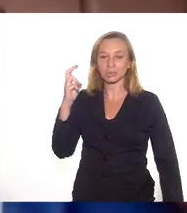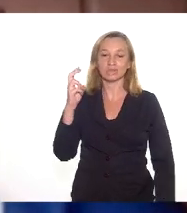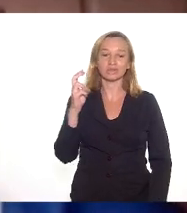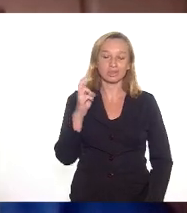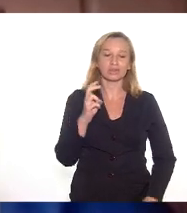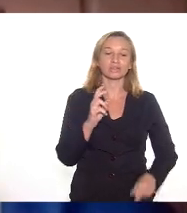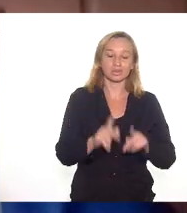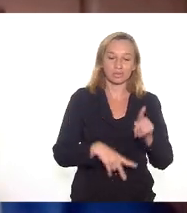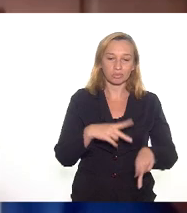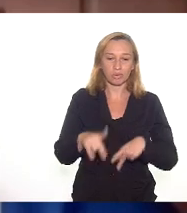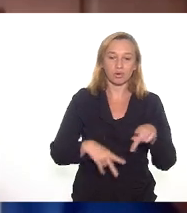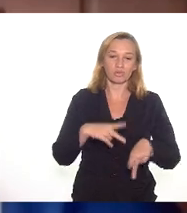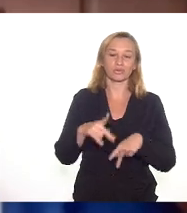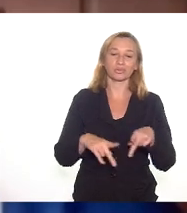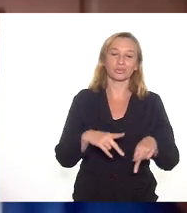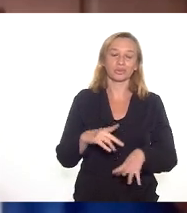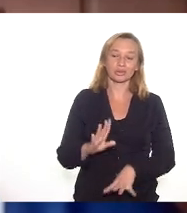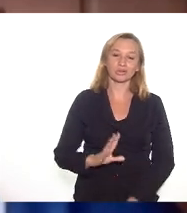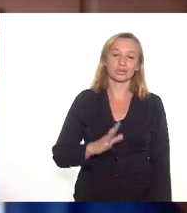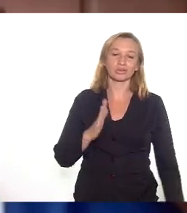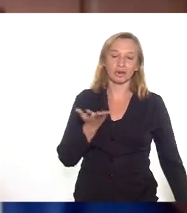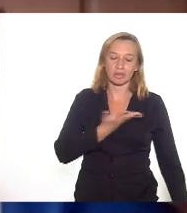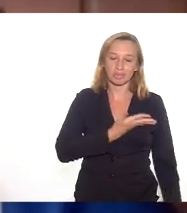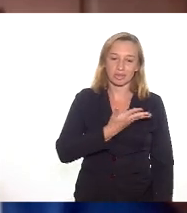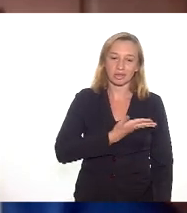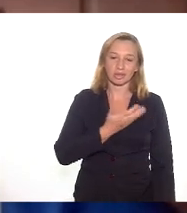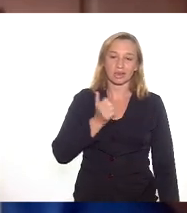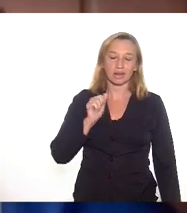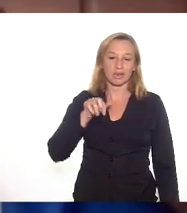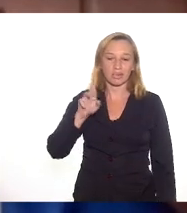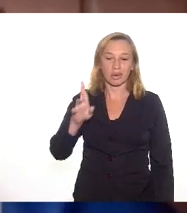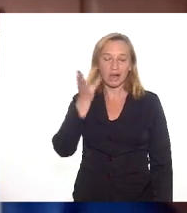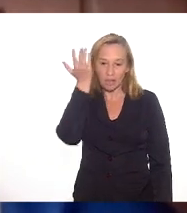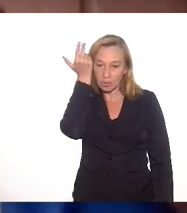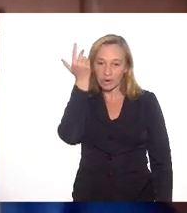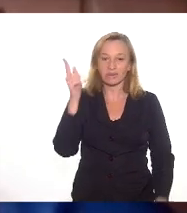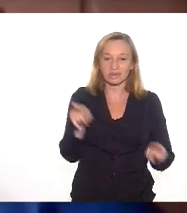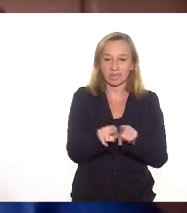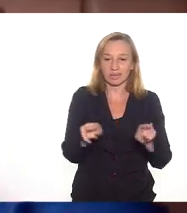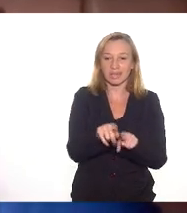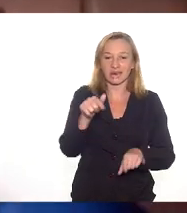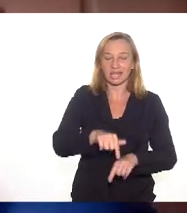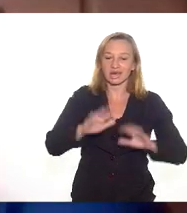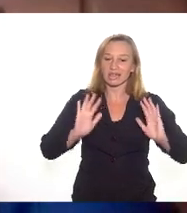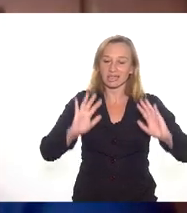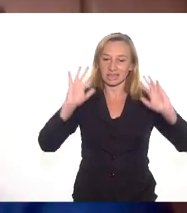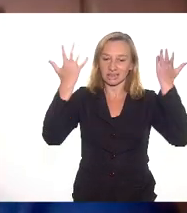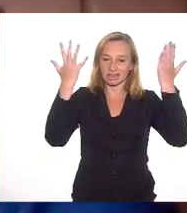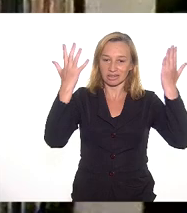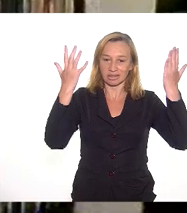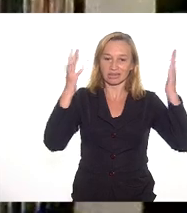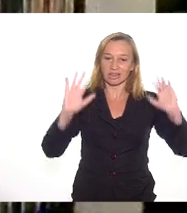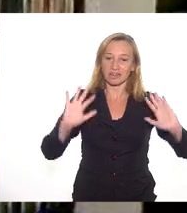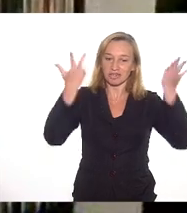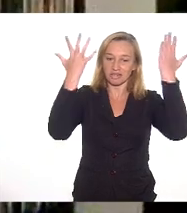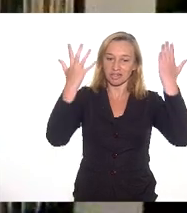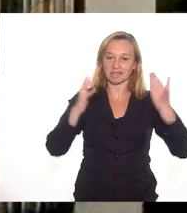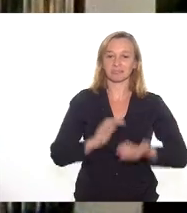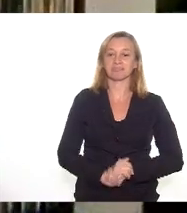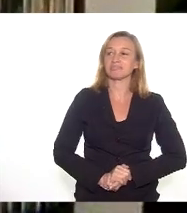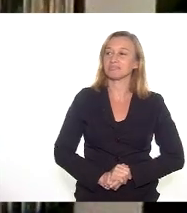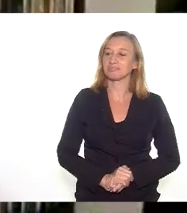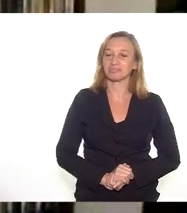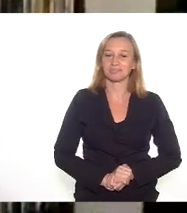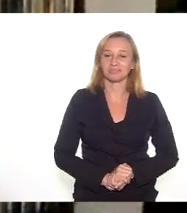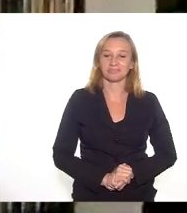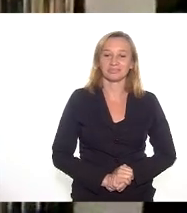alardeada pelo nosso querido mestre Eliomar Coelho também aqui. Salve a cultura popular. Viva! Viva, viva Ruth